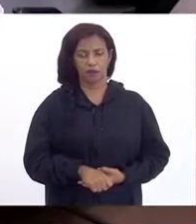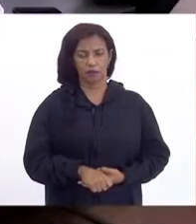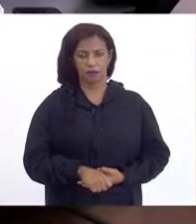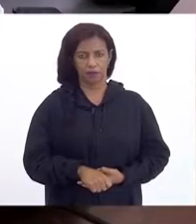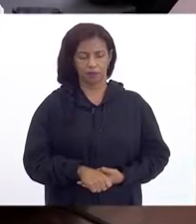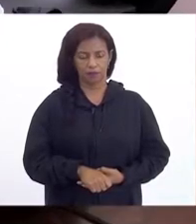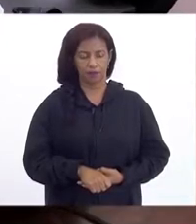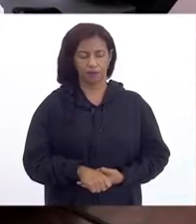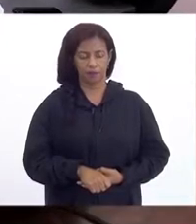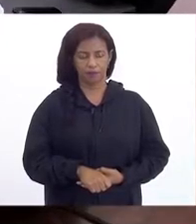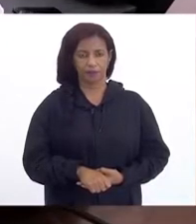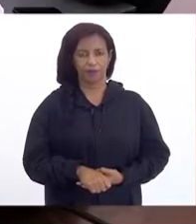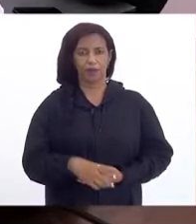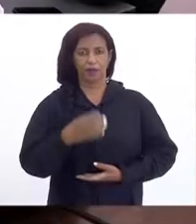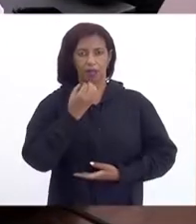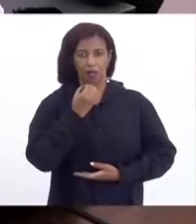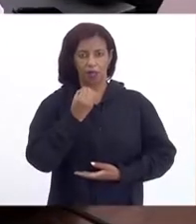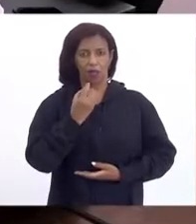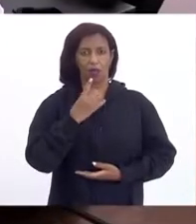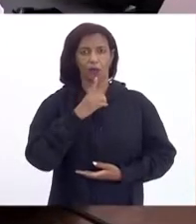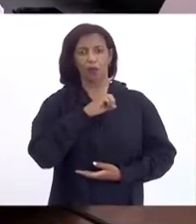Agora sim. Olá, bom dia a todos.